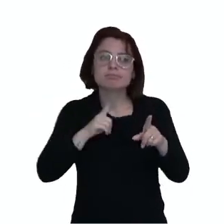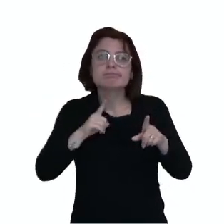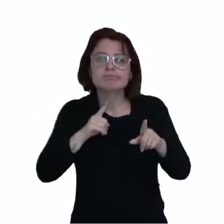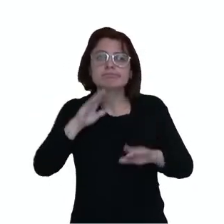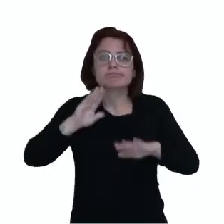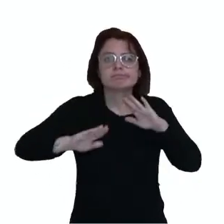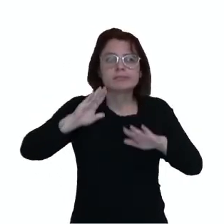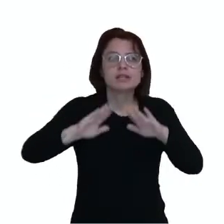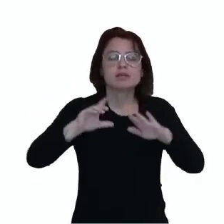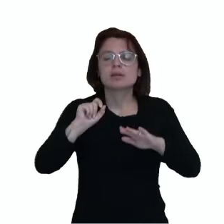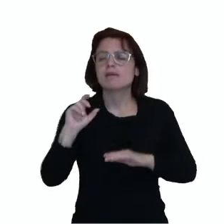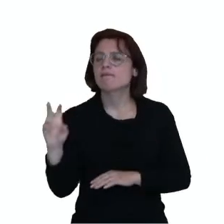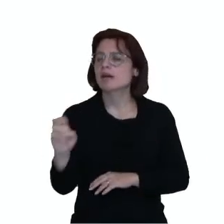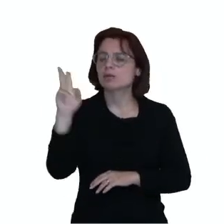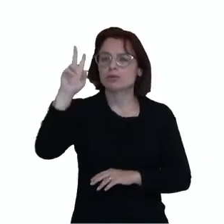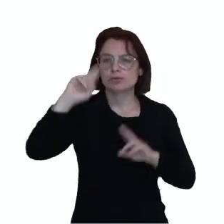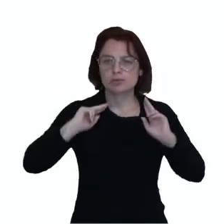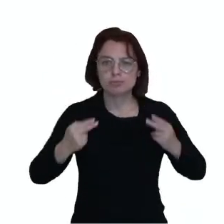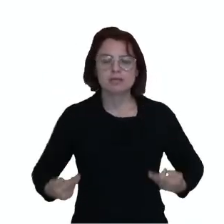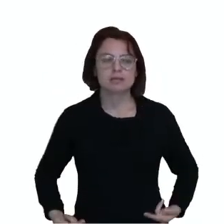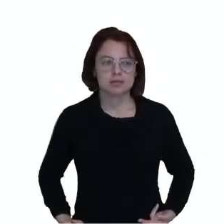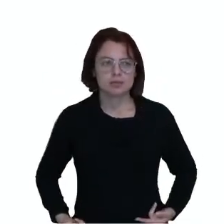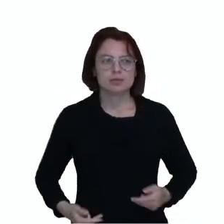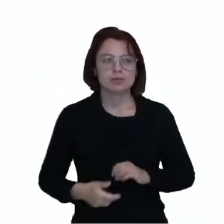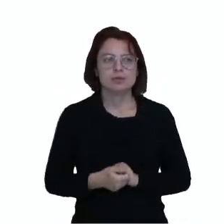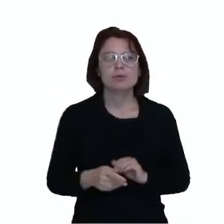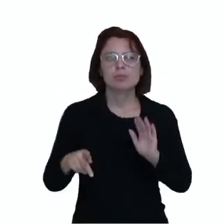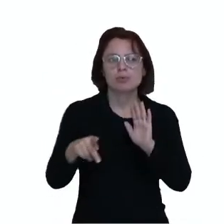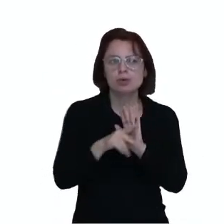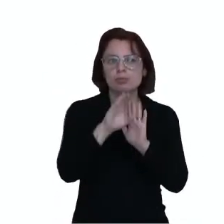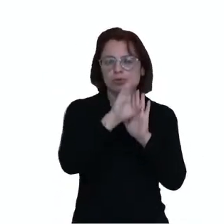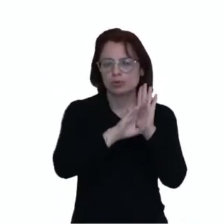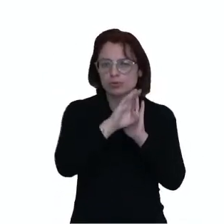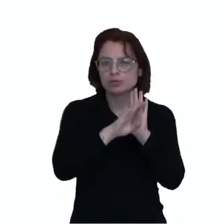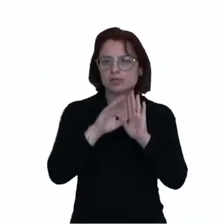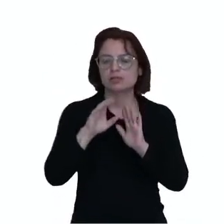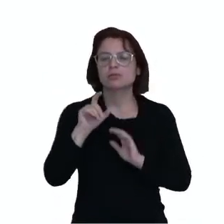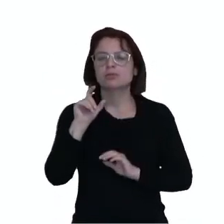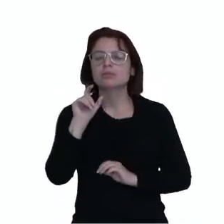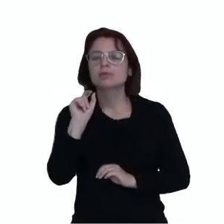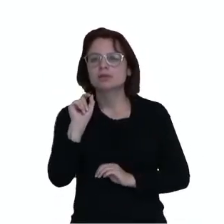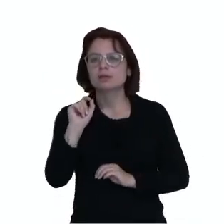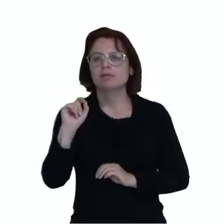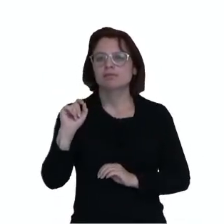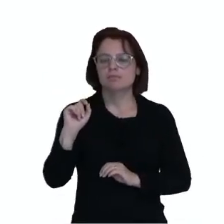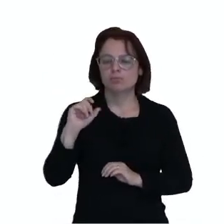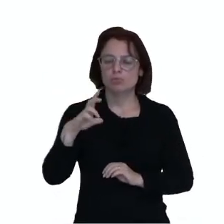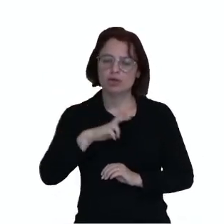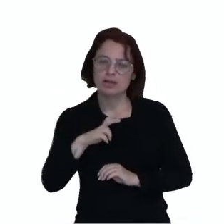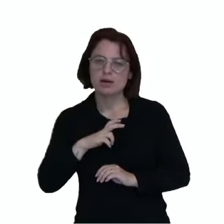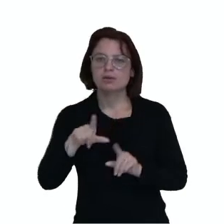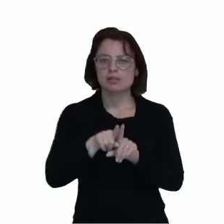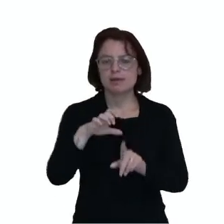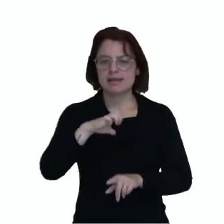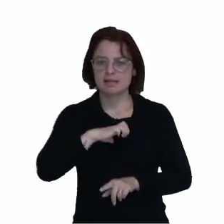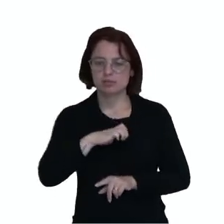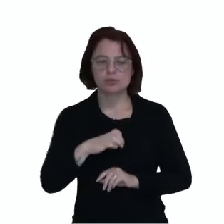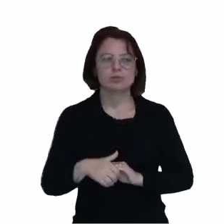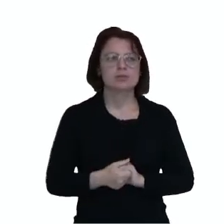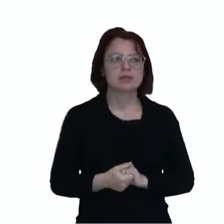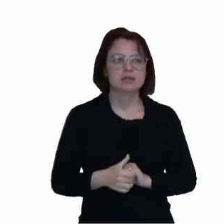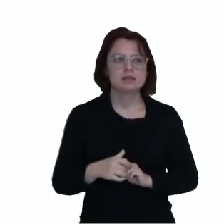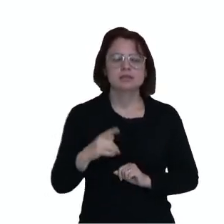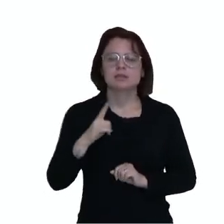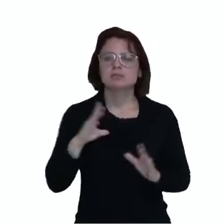chamados valores humanos, que são baseados nos conceitos morais e éticos. Eles definem a forma de